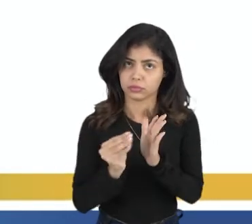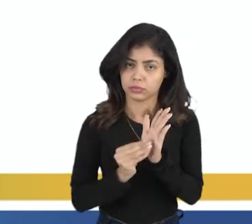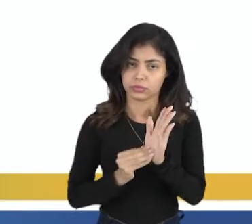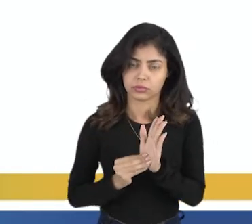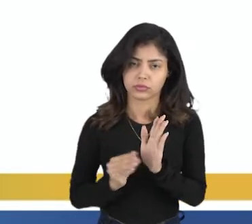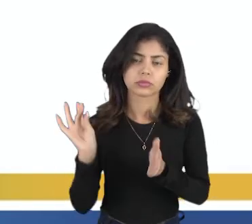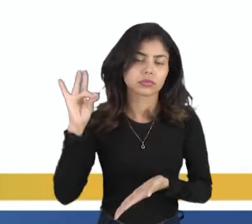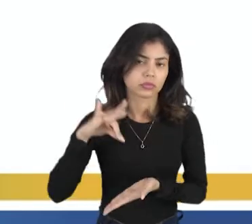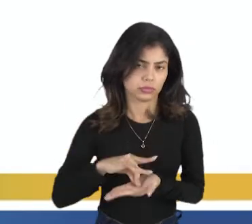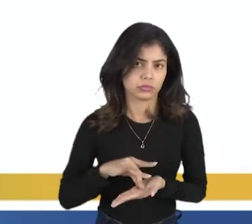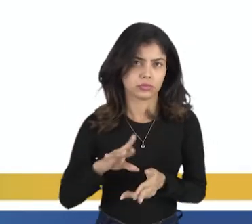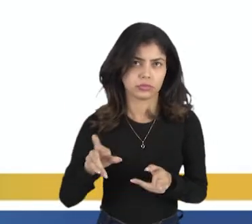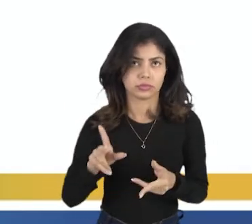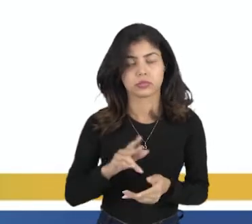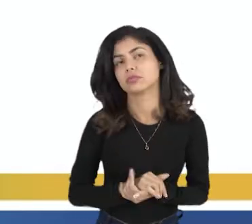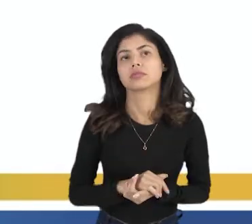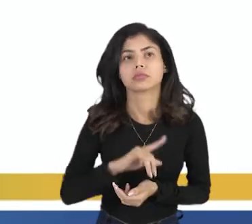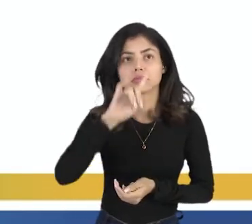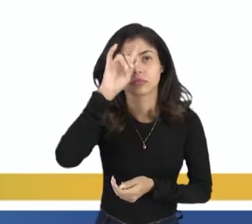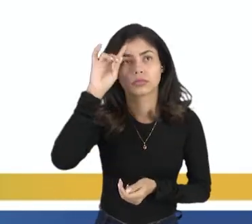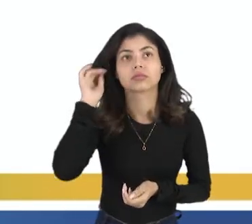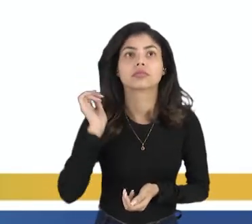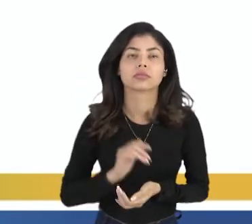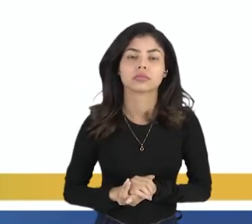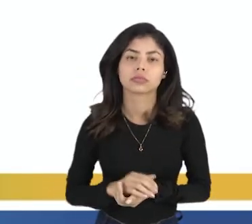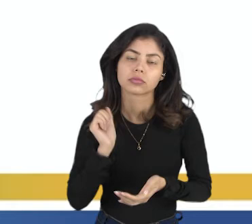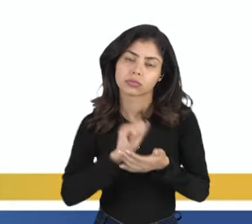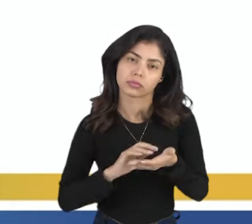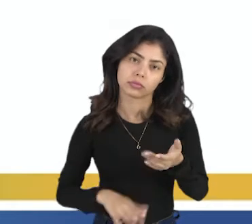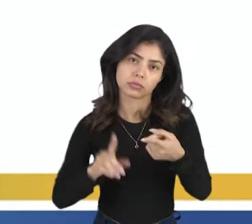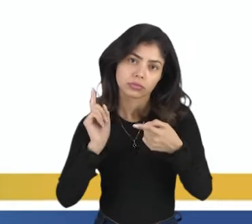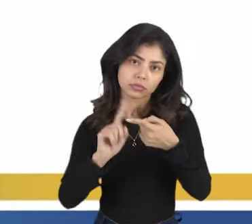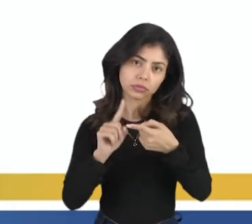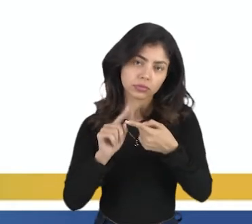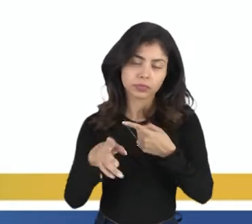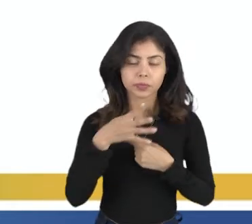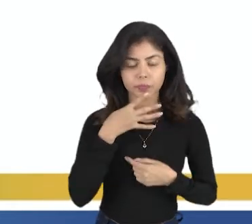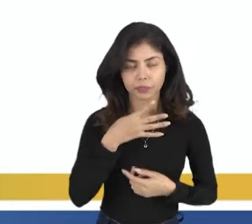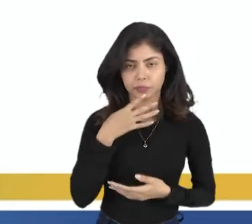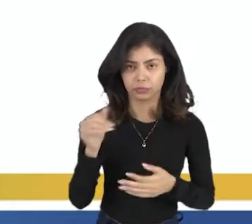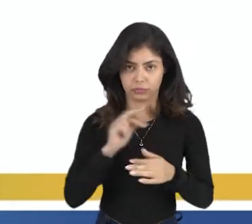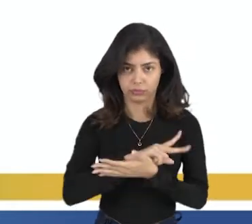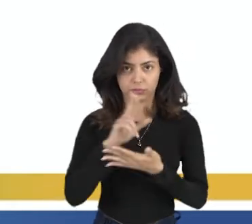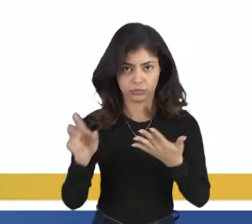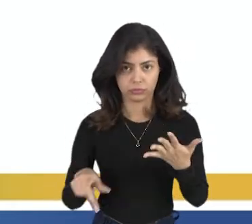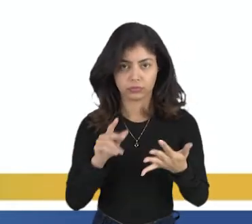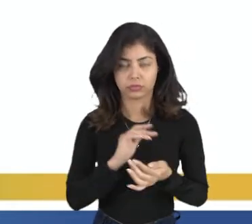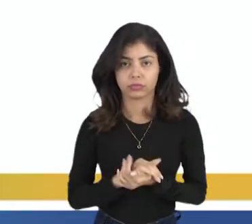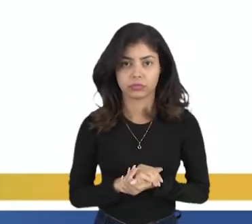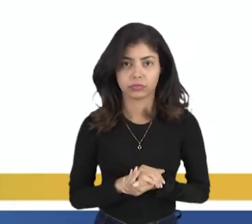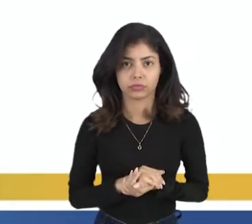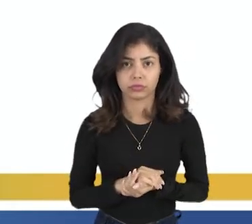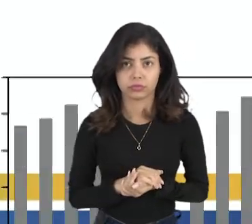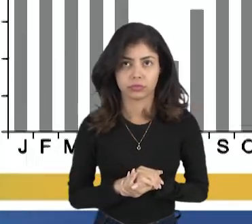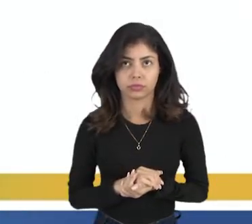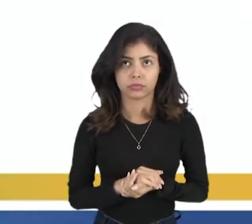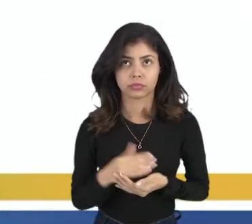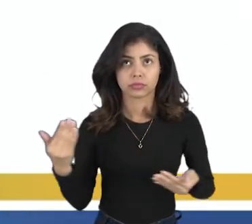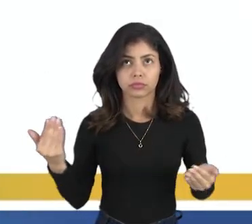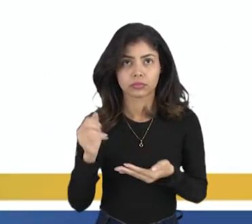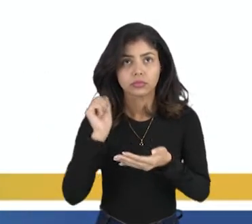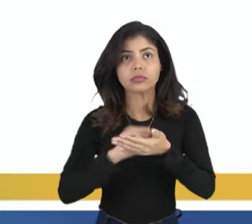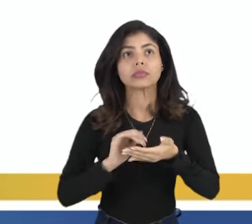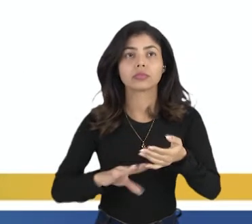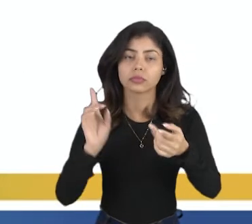um dado aspecto da realidade. Então, já que conhecemos aí vários tipos de gráficos, né, vamos agora